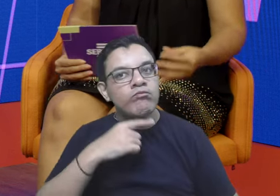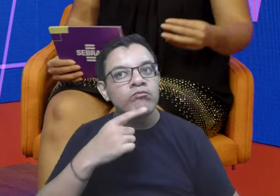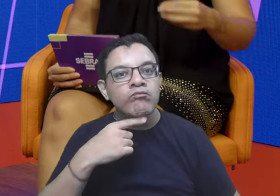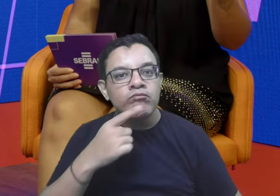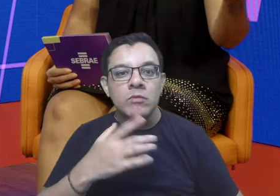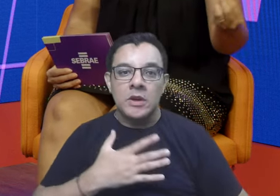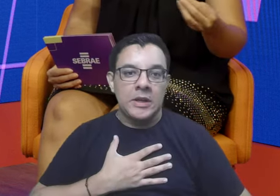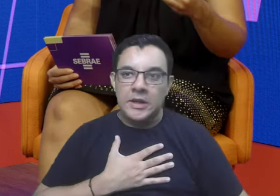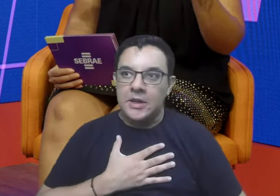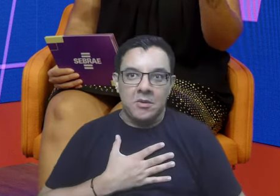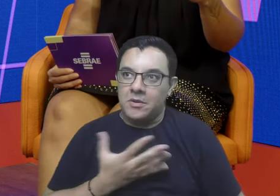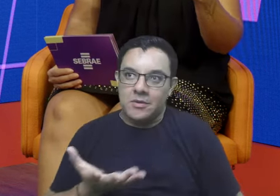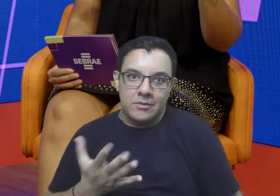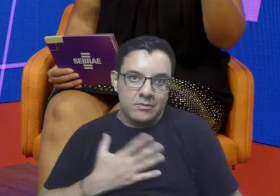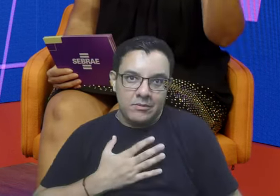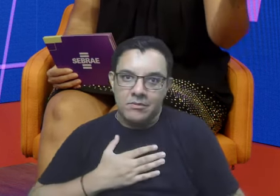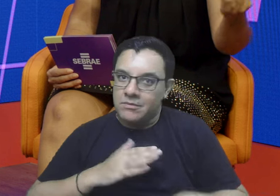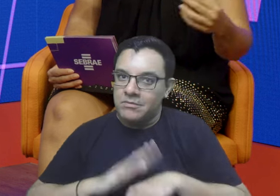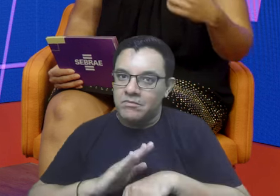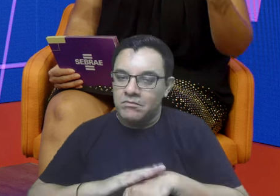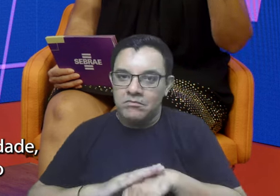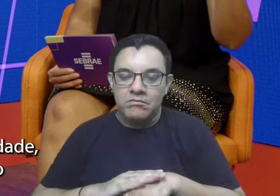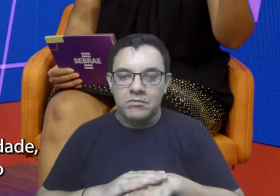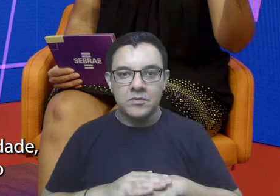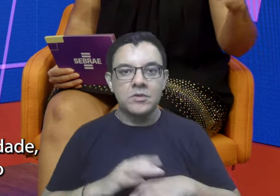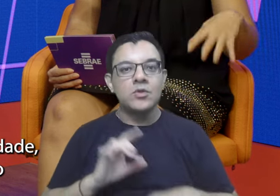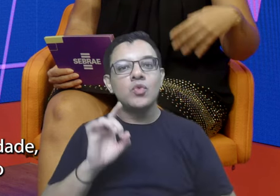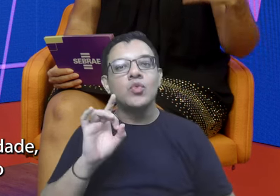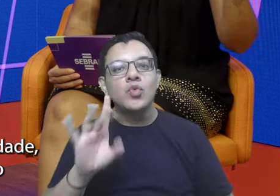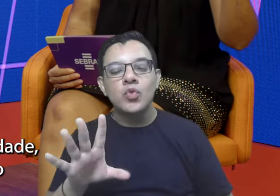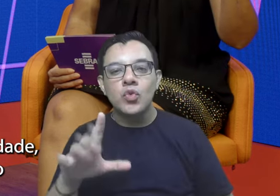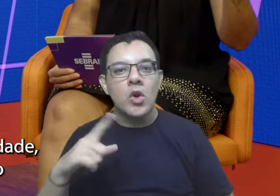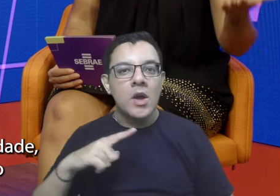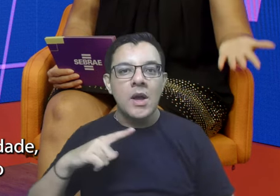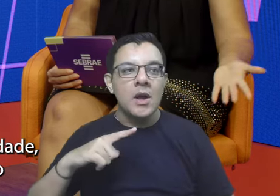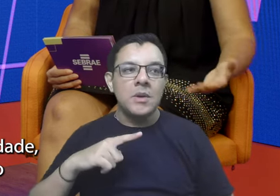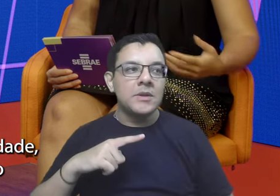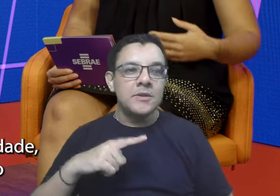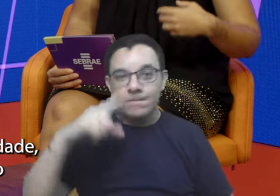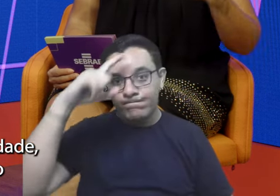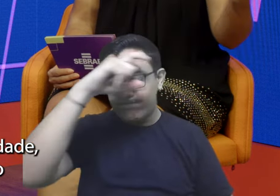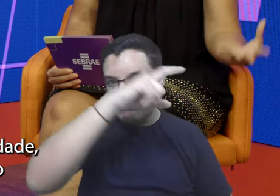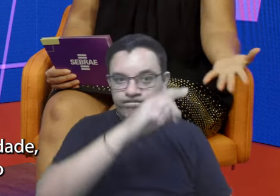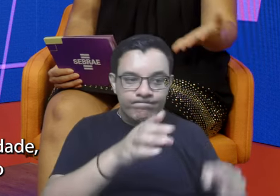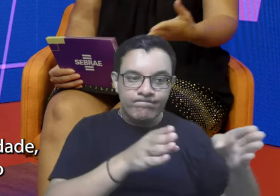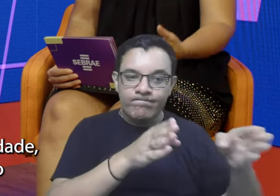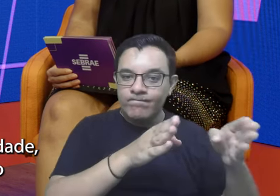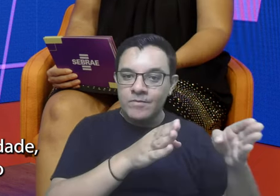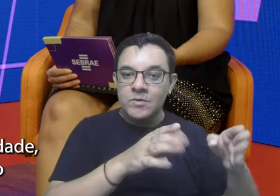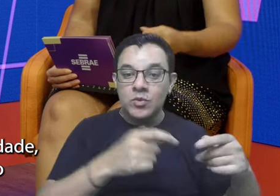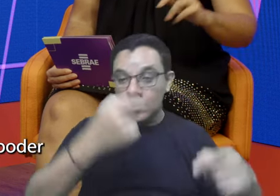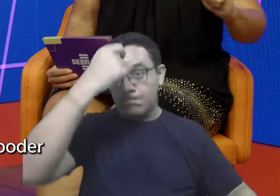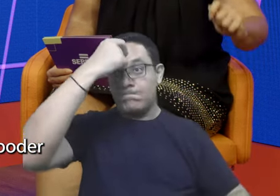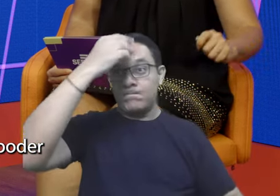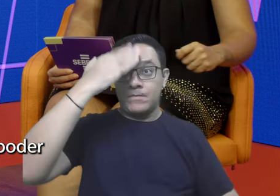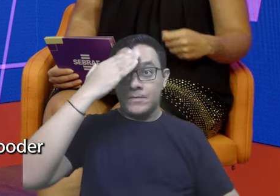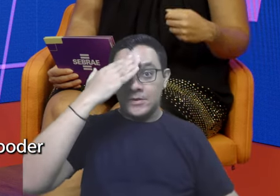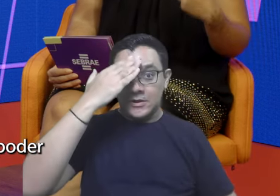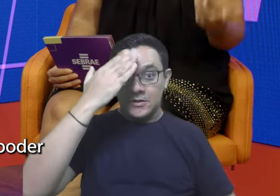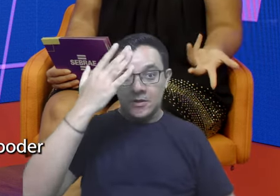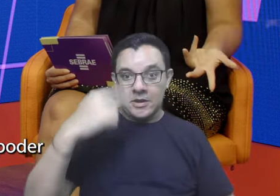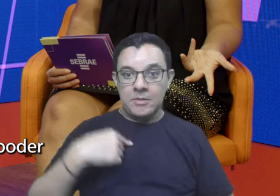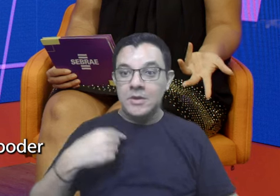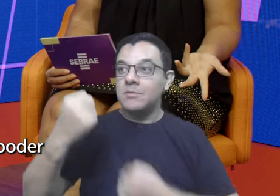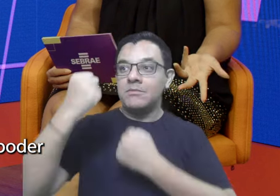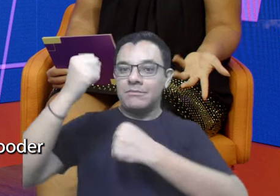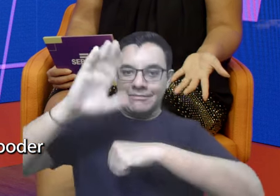só eu que não tenho que estou ali numa situação de vulnerabilidade ter consciência disso tudo porque eu ainda não